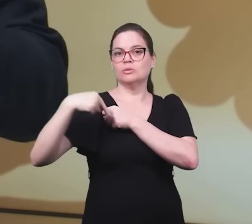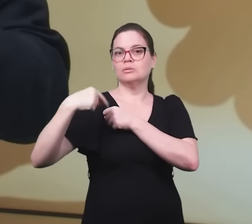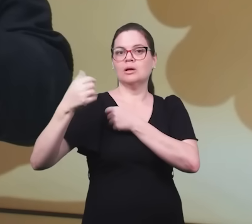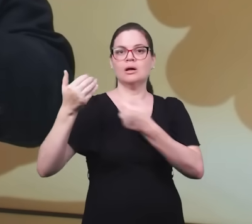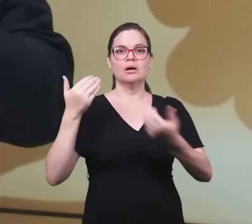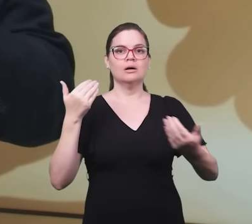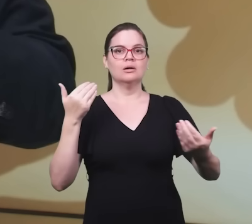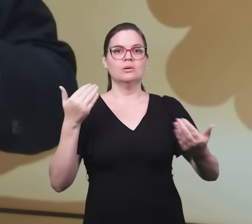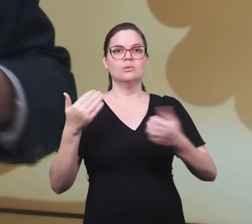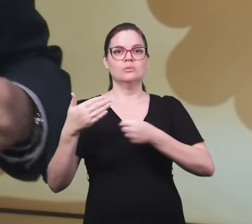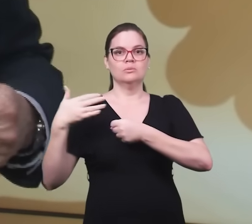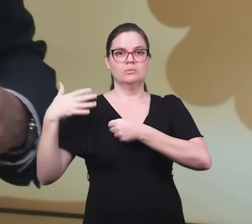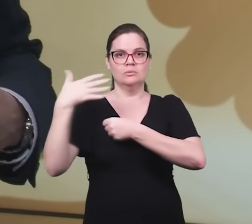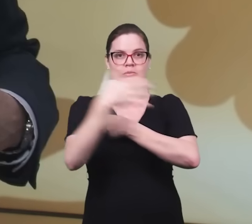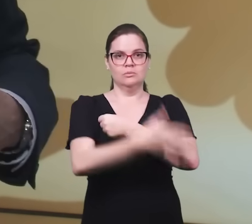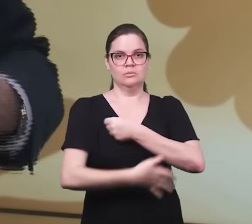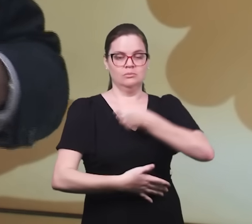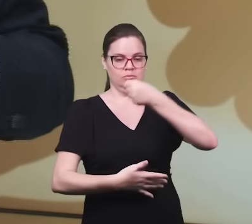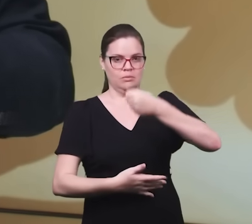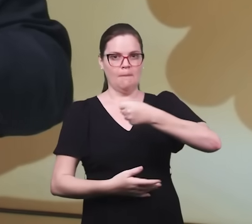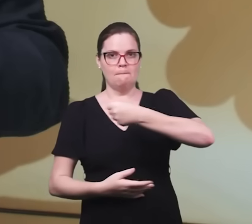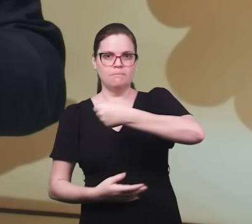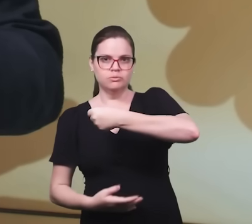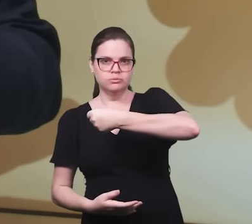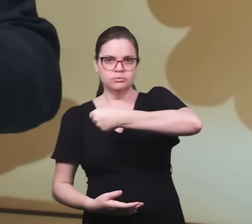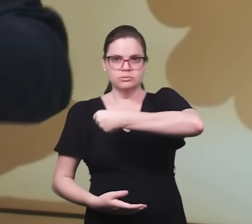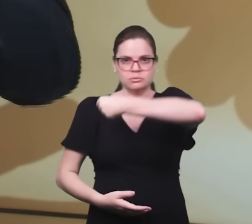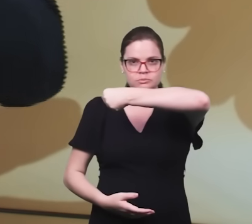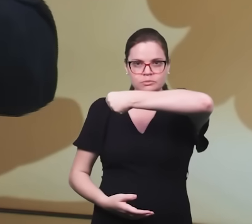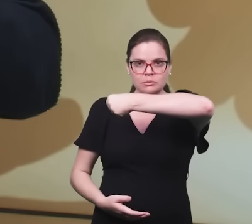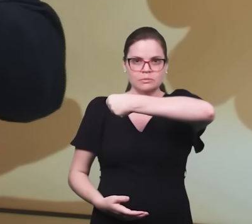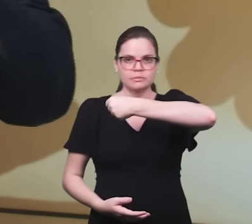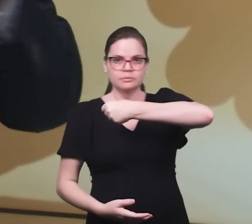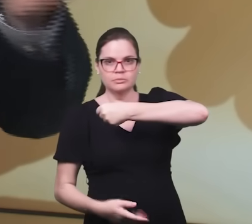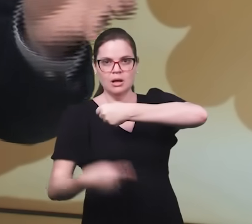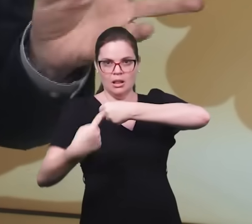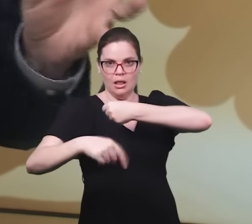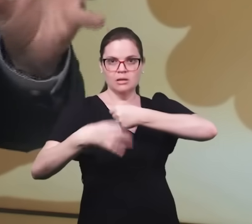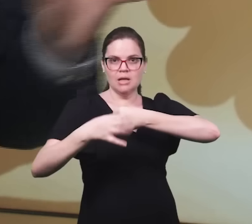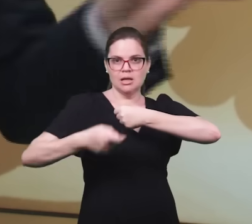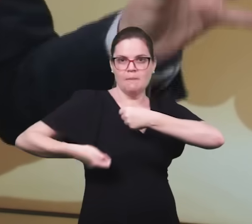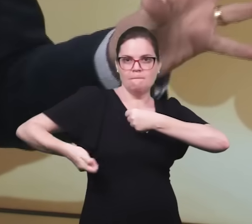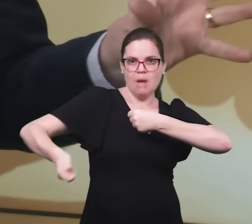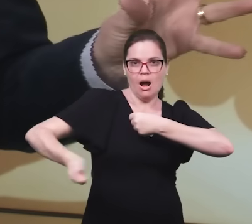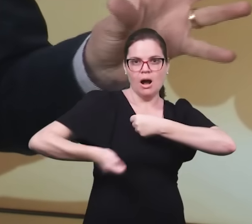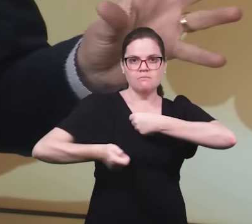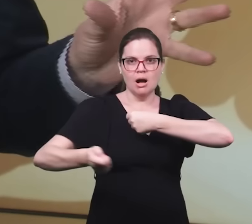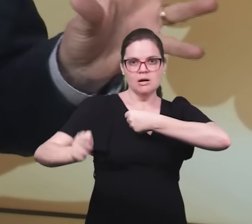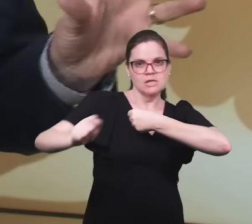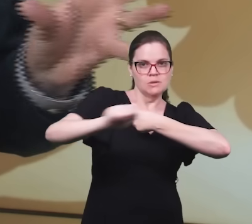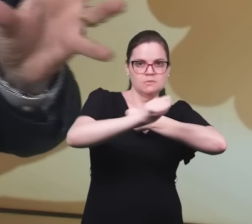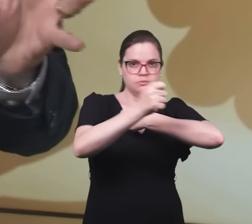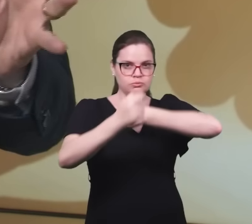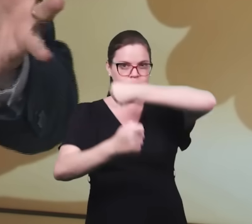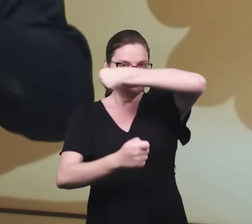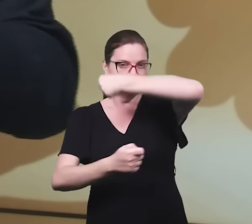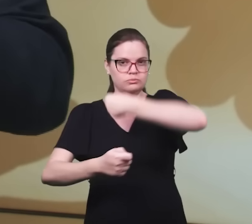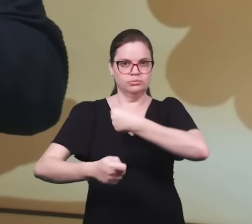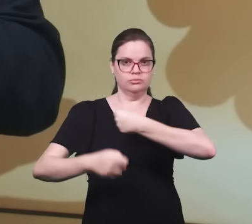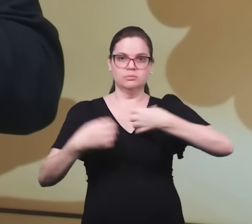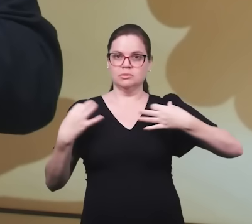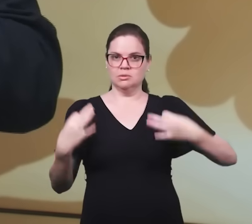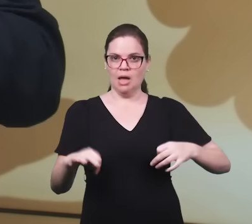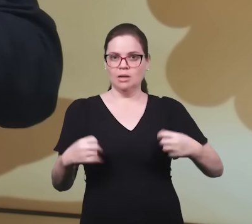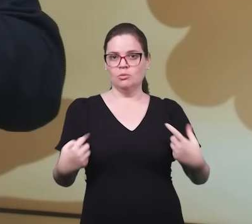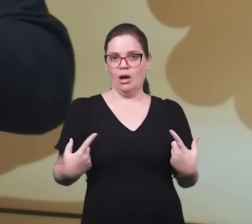um instrumento usado na batalha, numa guerra, hoje naturalmente de forma muito restrita, mas